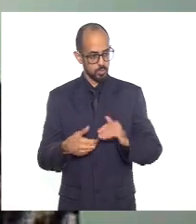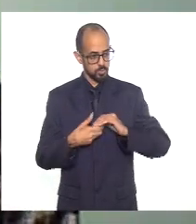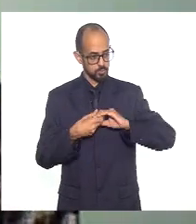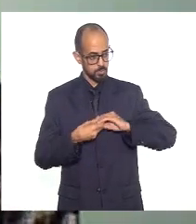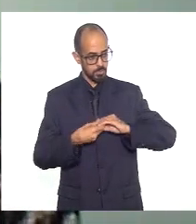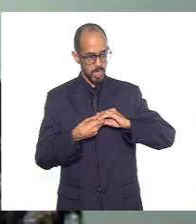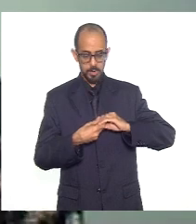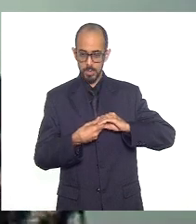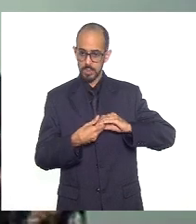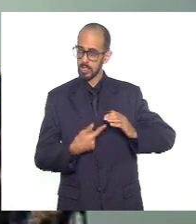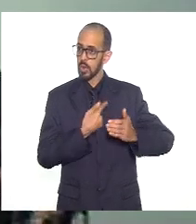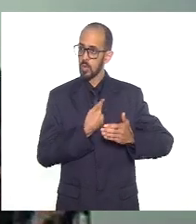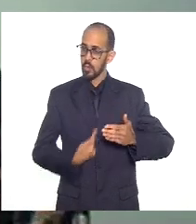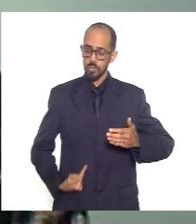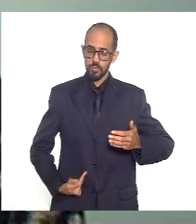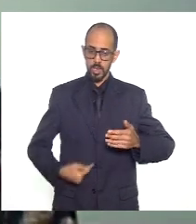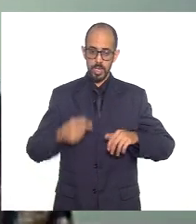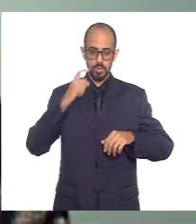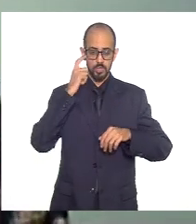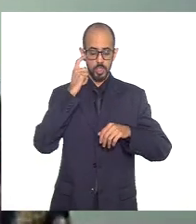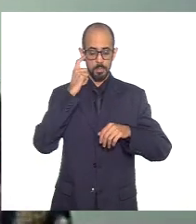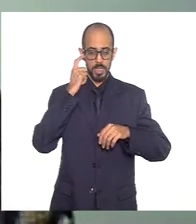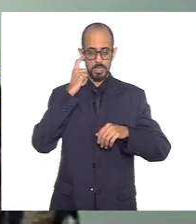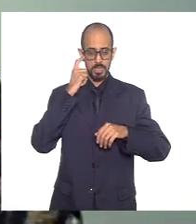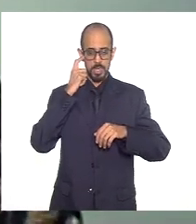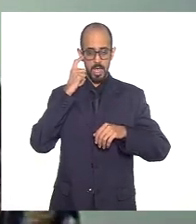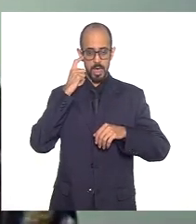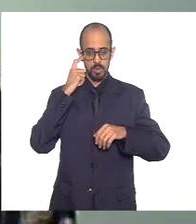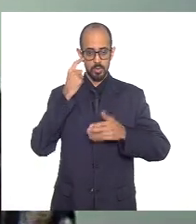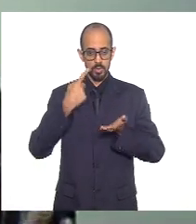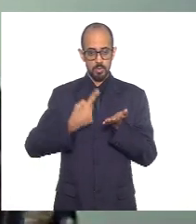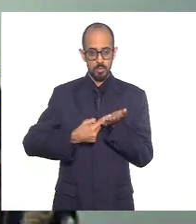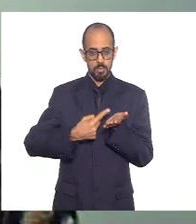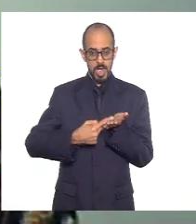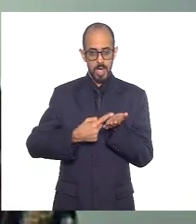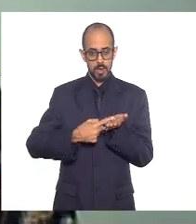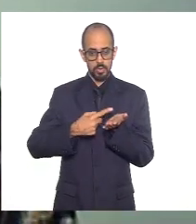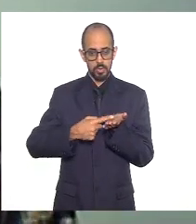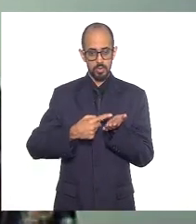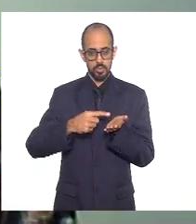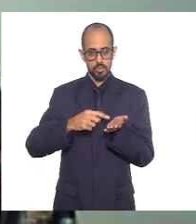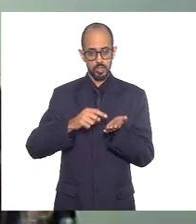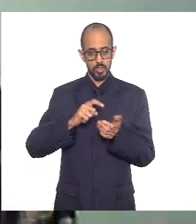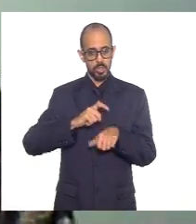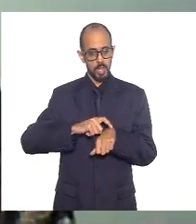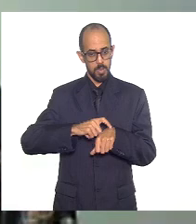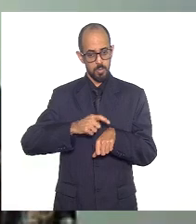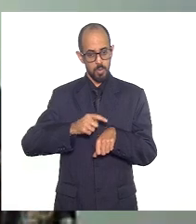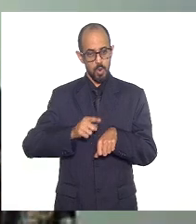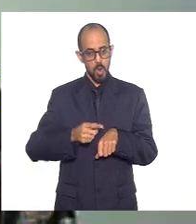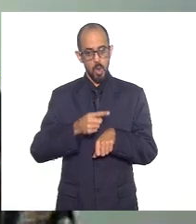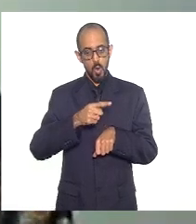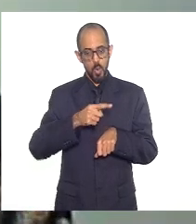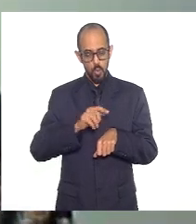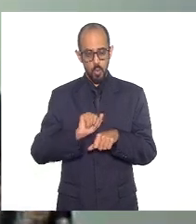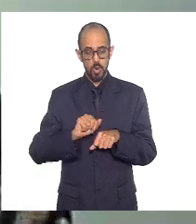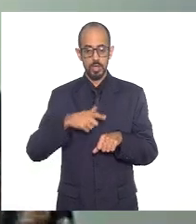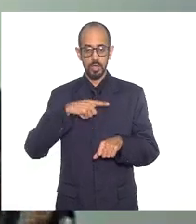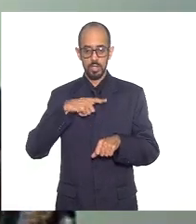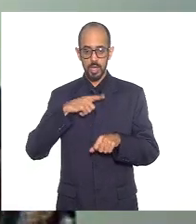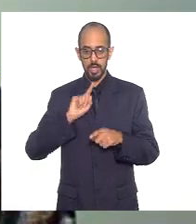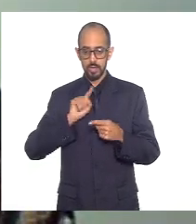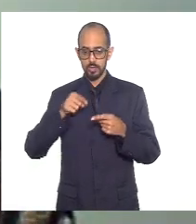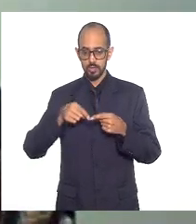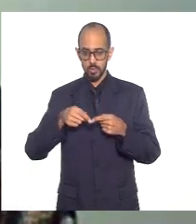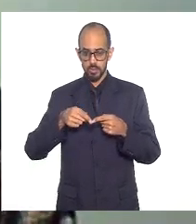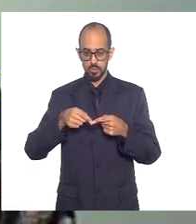ter pensado num pacto de longa duração, né, e que tenha foco em políticas